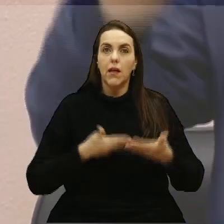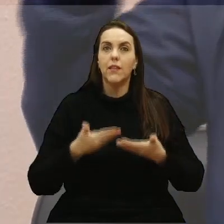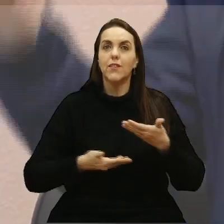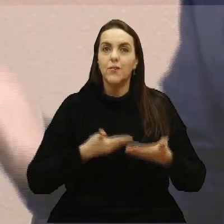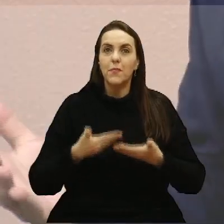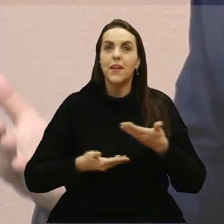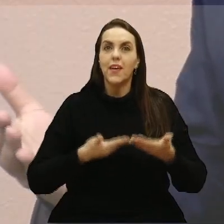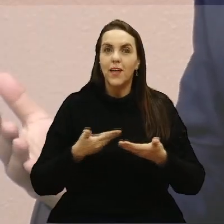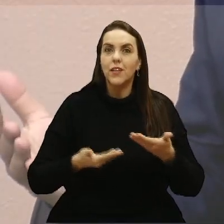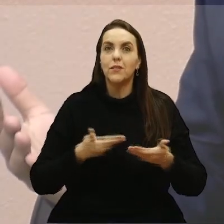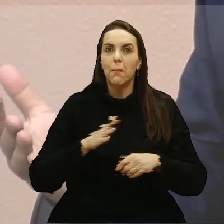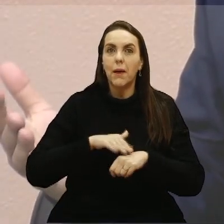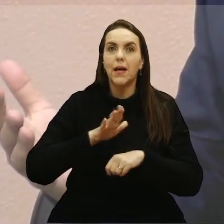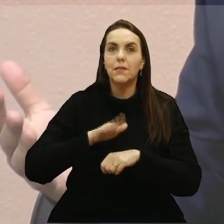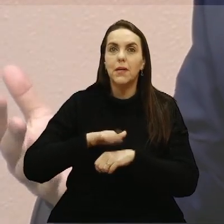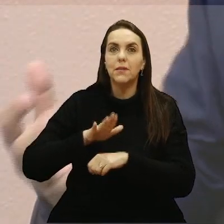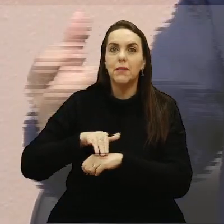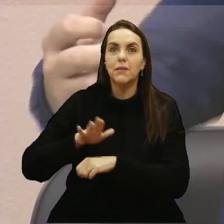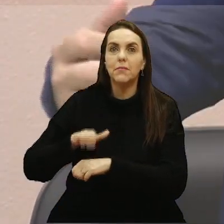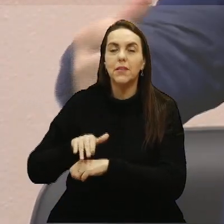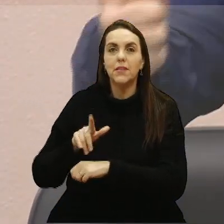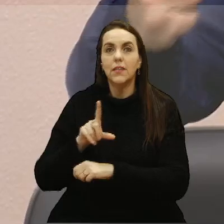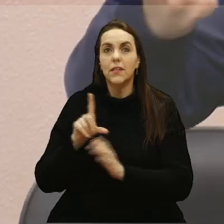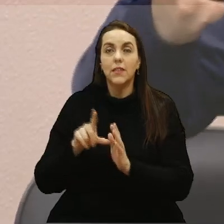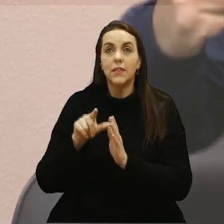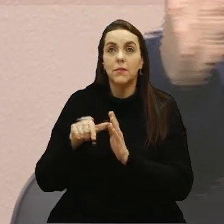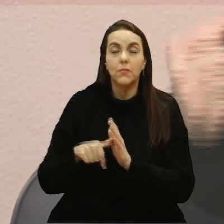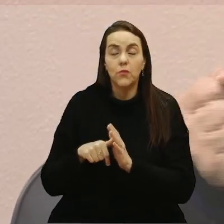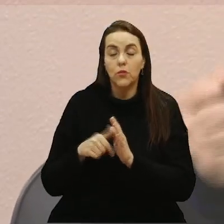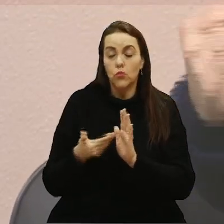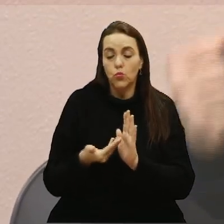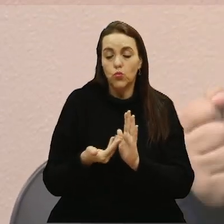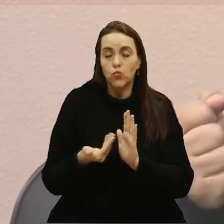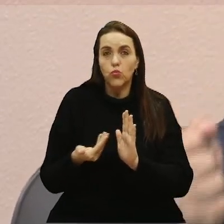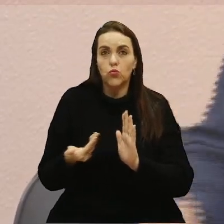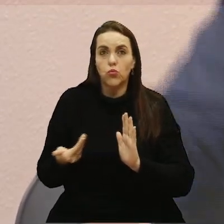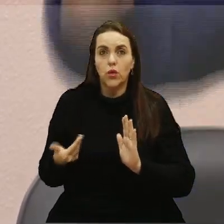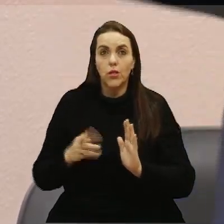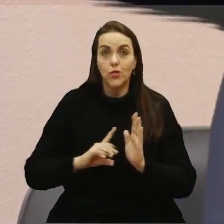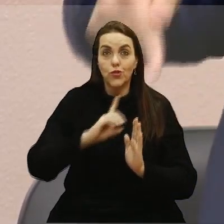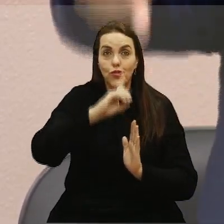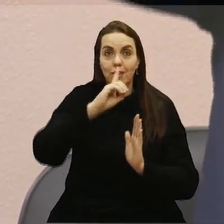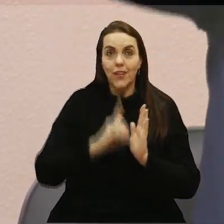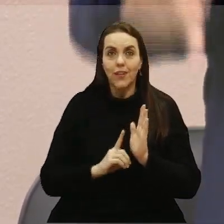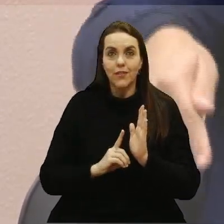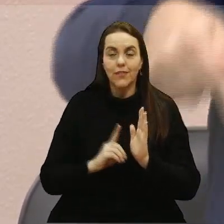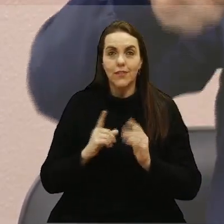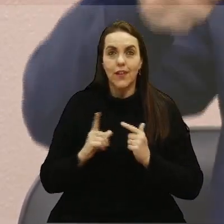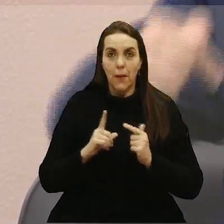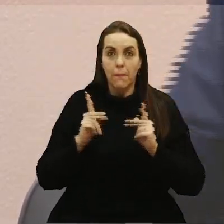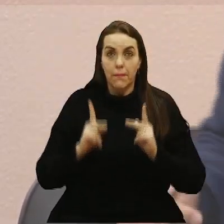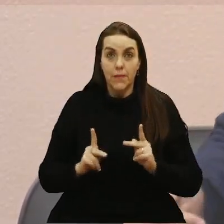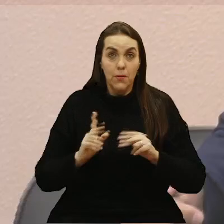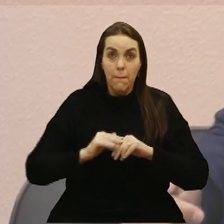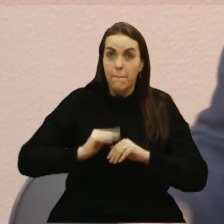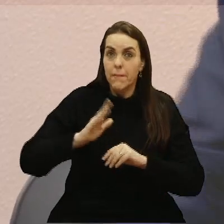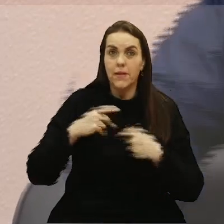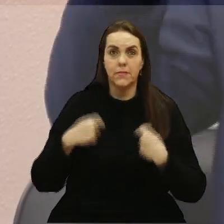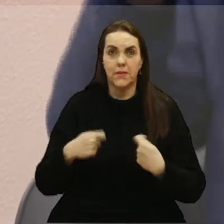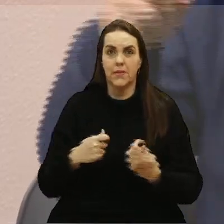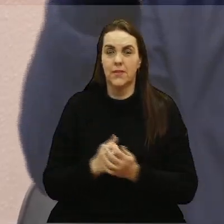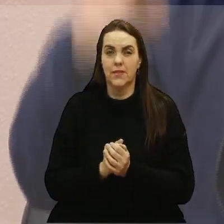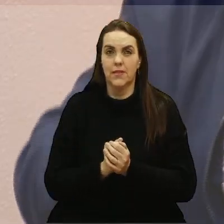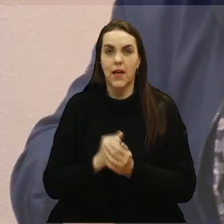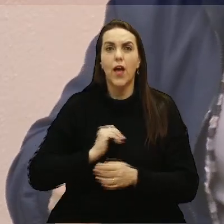cada vez mais e vão retirando os direitos para aqueles que mais precisam. E